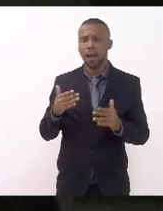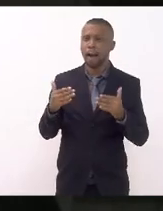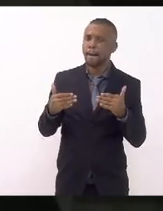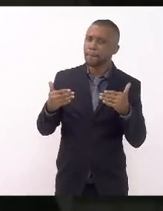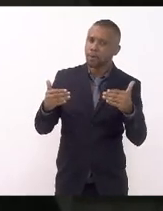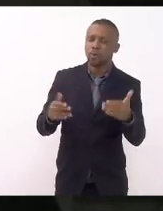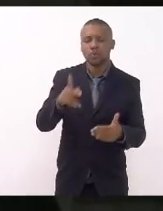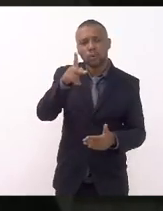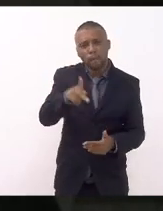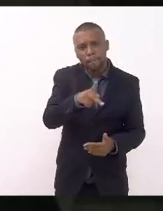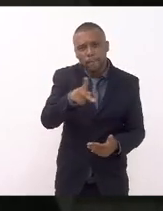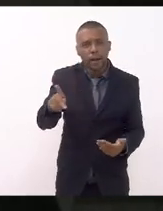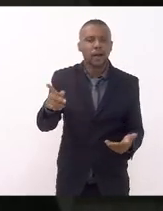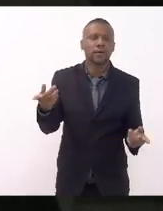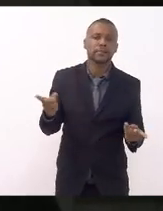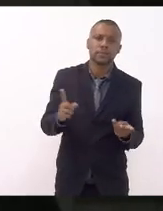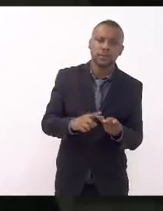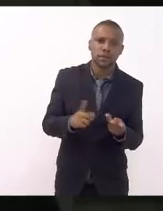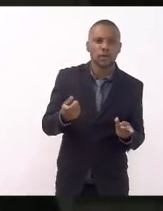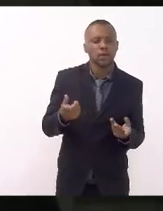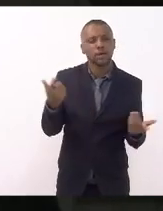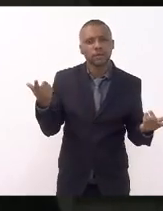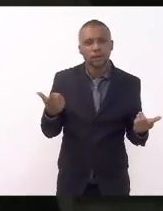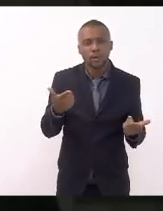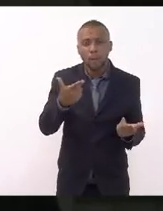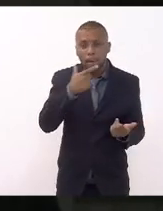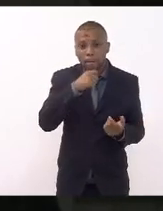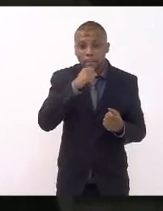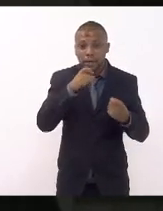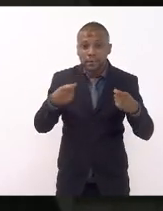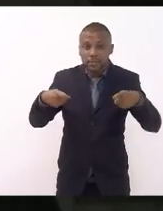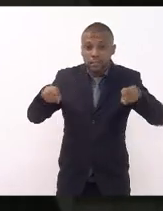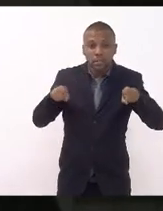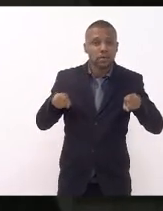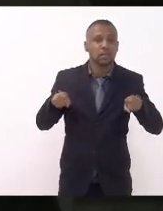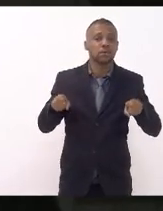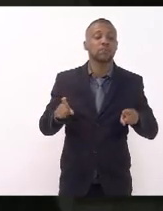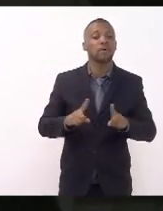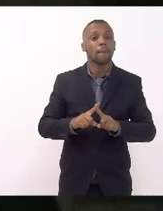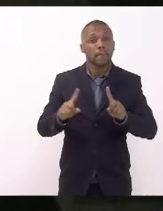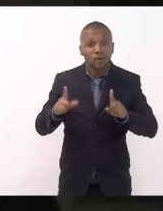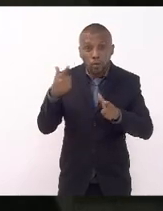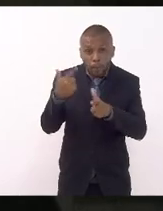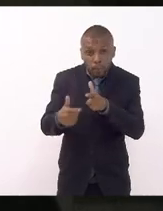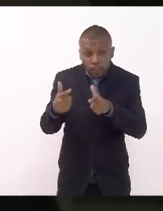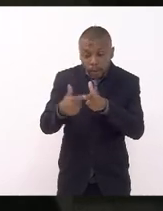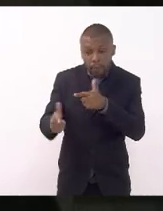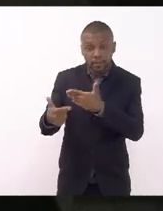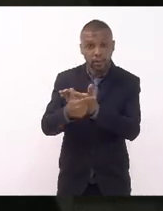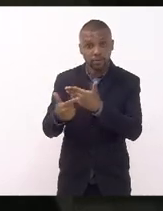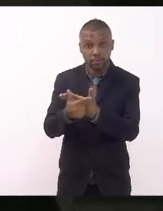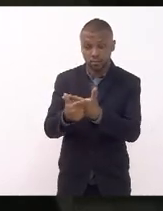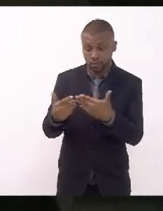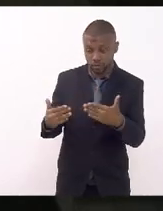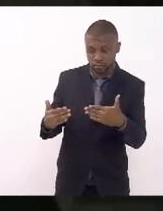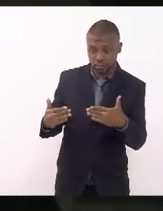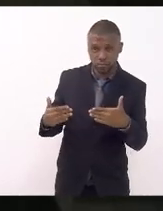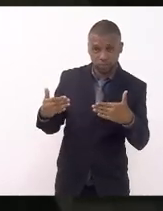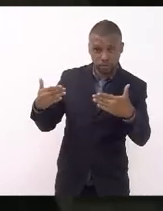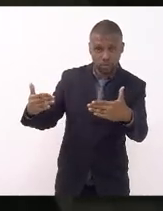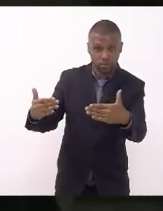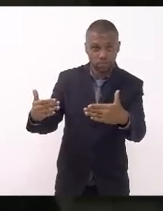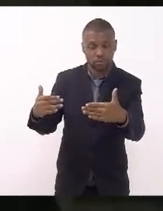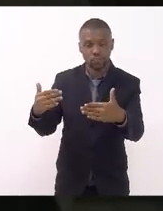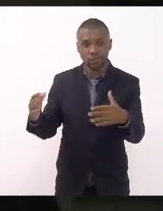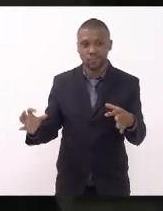seja ministro, que um pai de santo seja ministro. O problema é, enquanto ministro, é eles serem bispos. enquanto